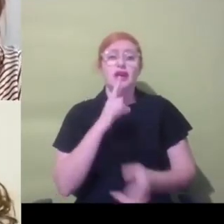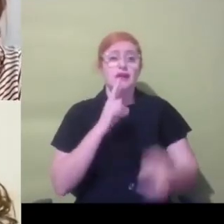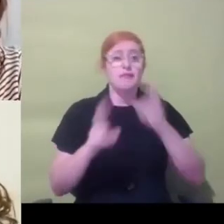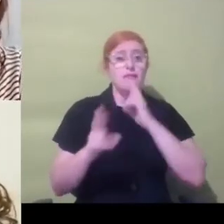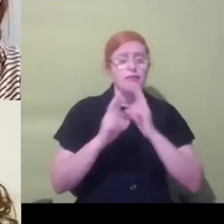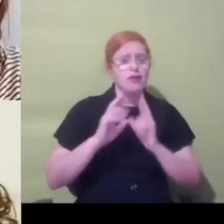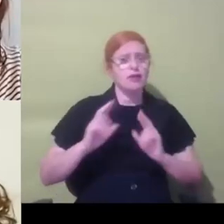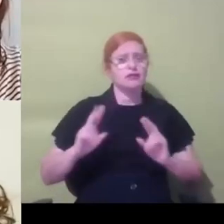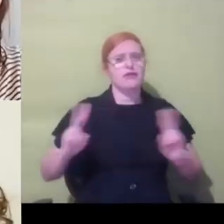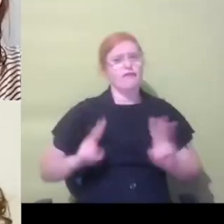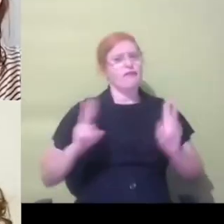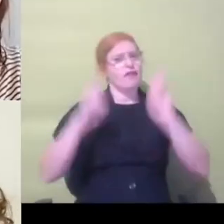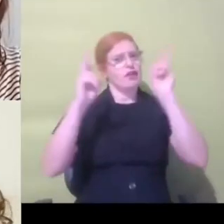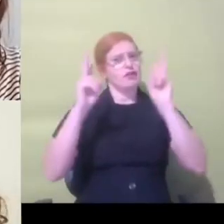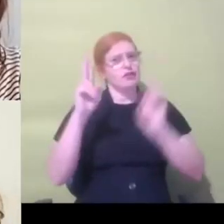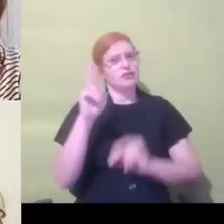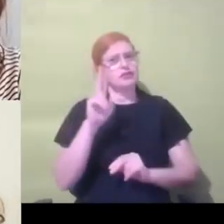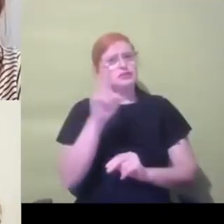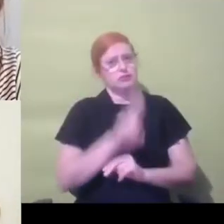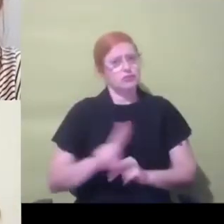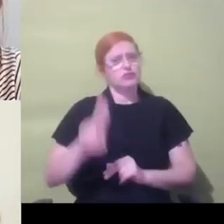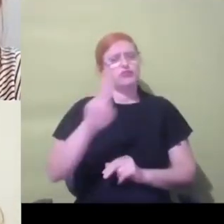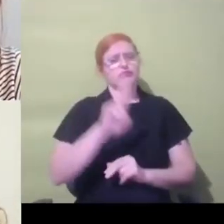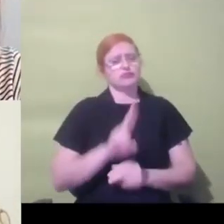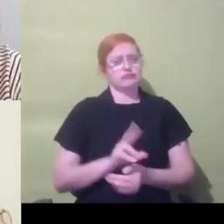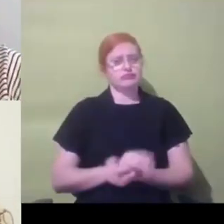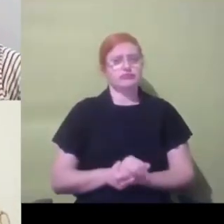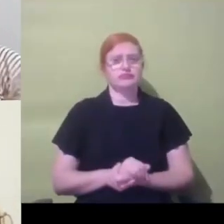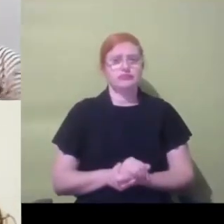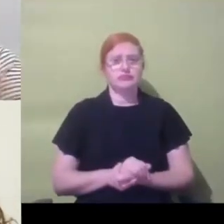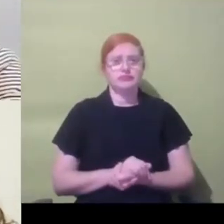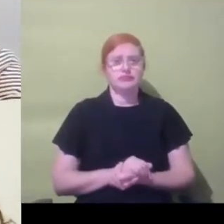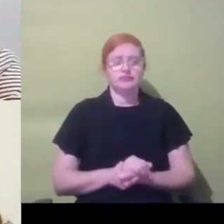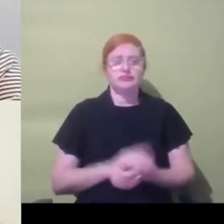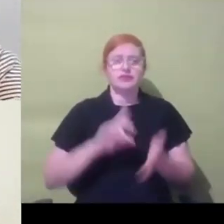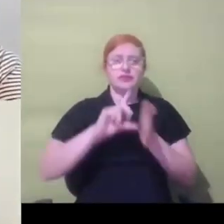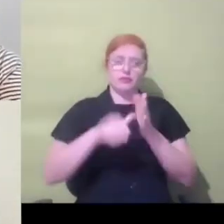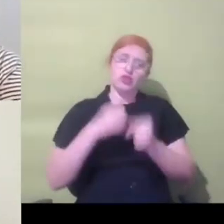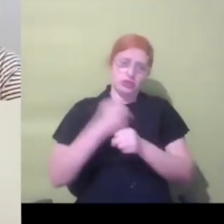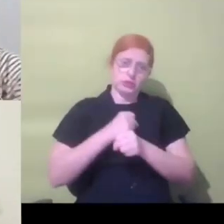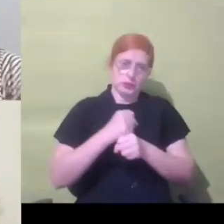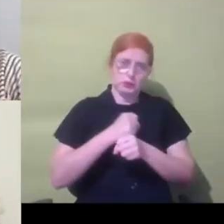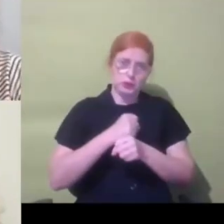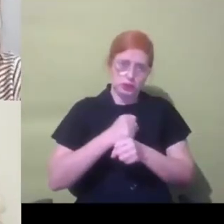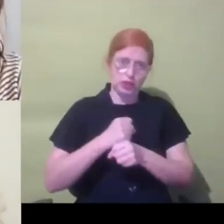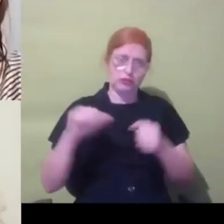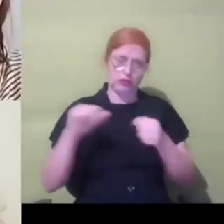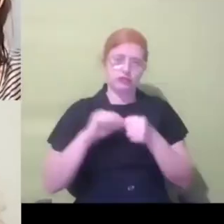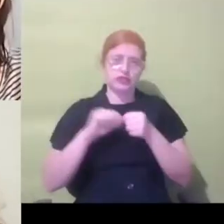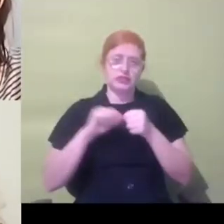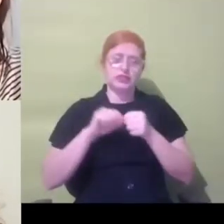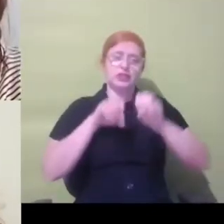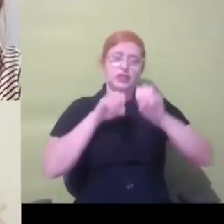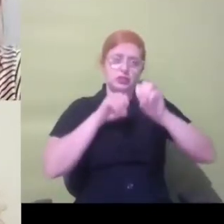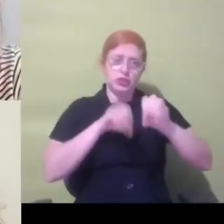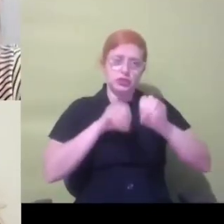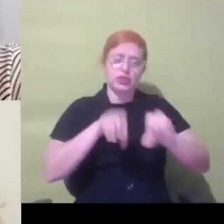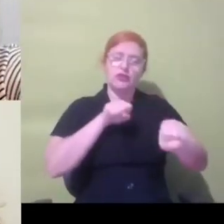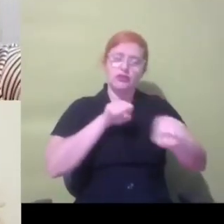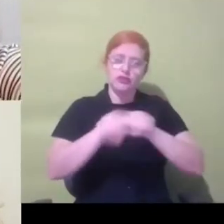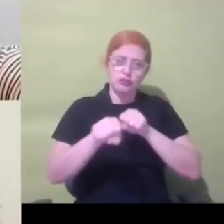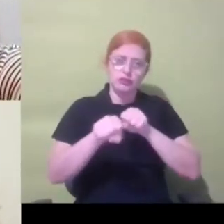Né? Pois é. Depois de alguns anos, assim, né, fazendo educação,